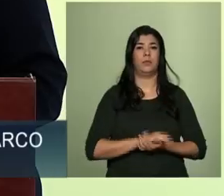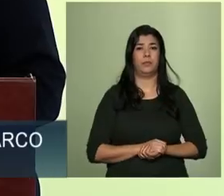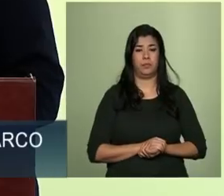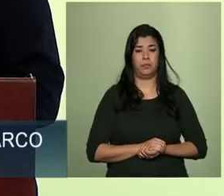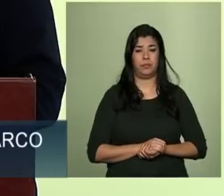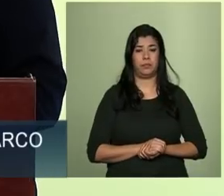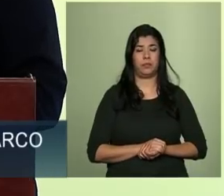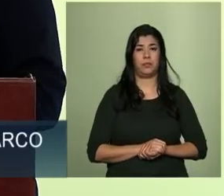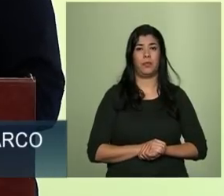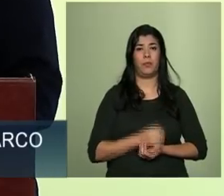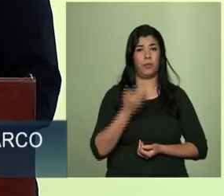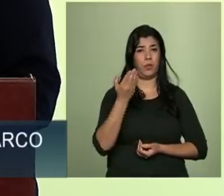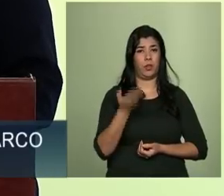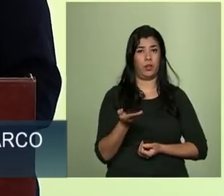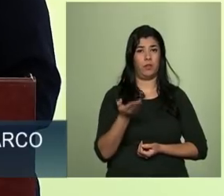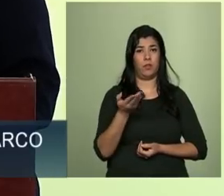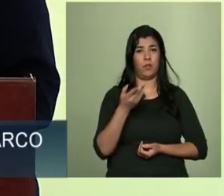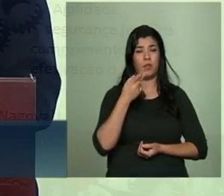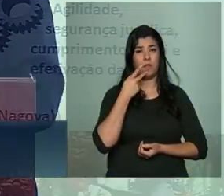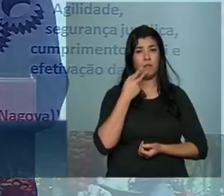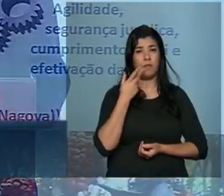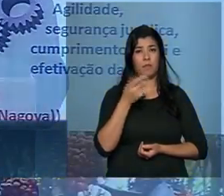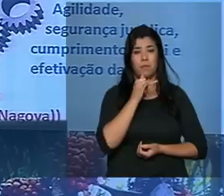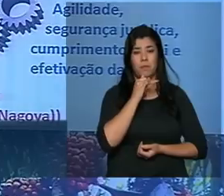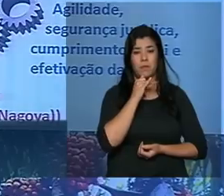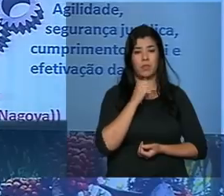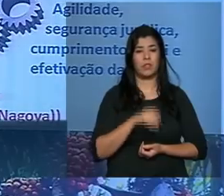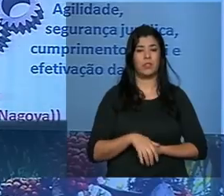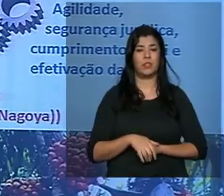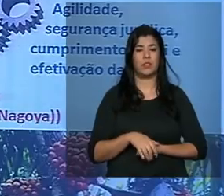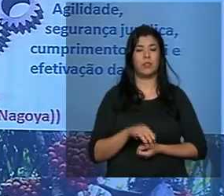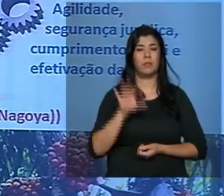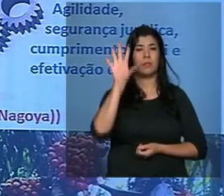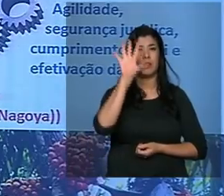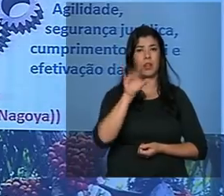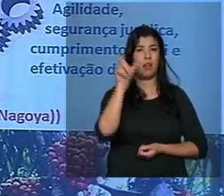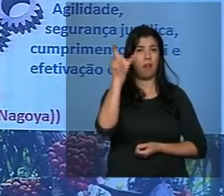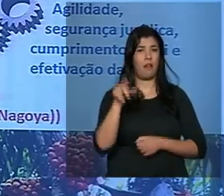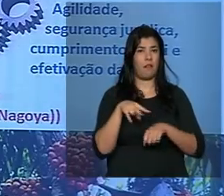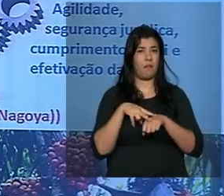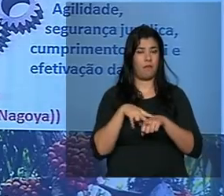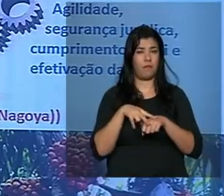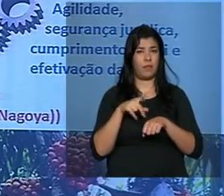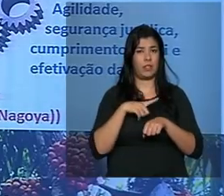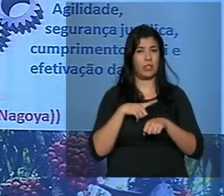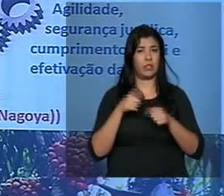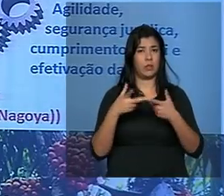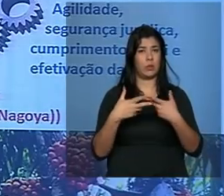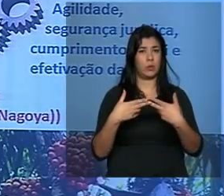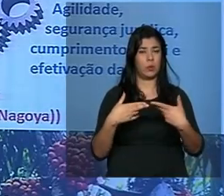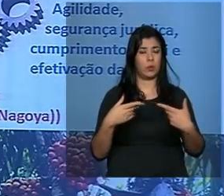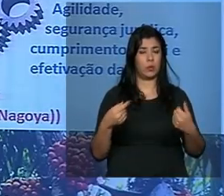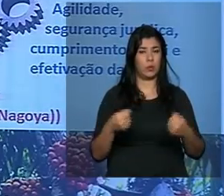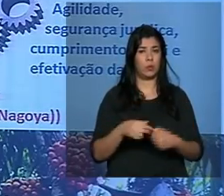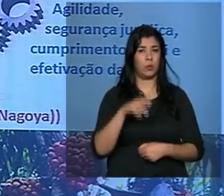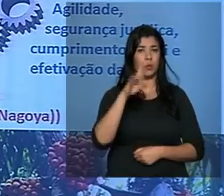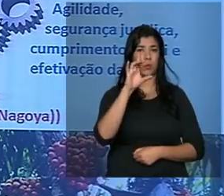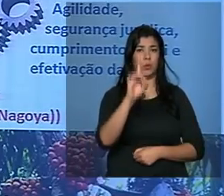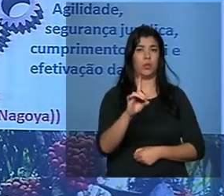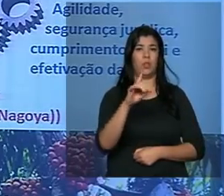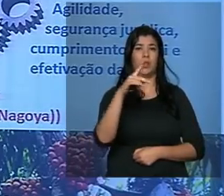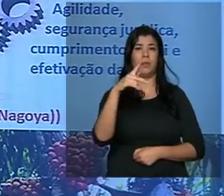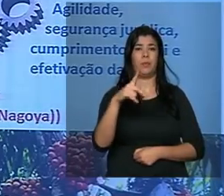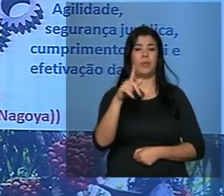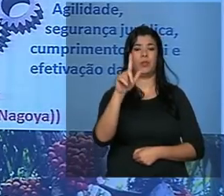o desenvolvimento da economia de acesso à recursos genéticos e reconhecimento tradicional. Isso é feito pelo governo, pelo DPG, ou seja,